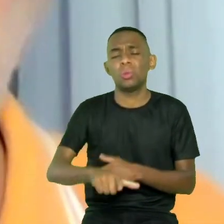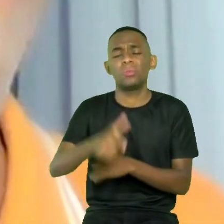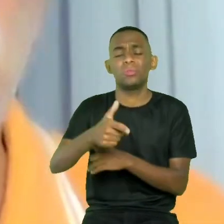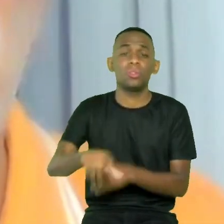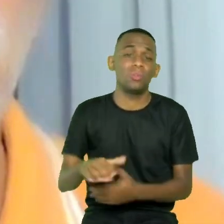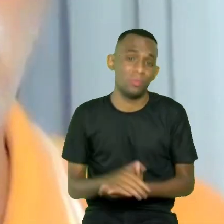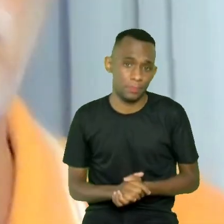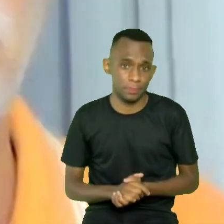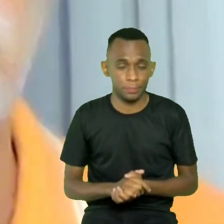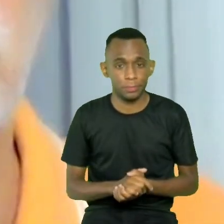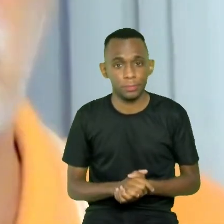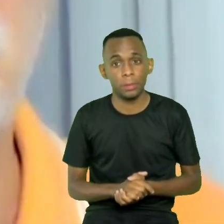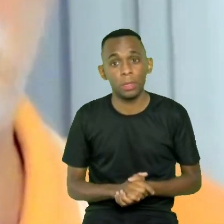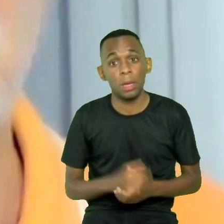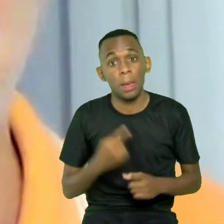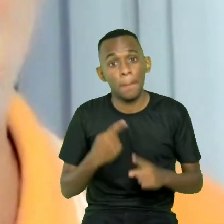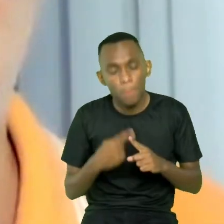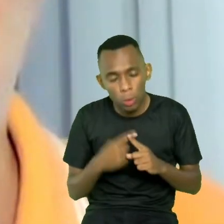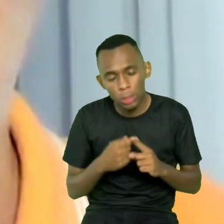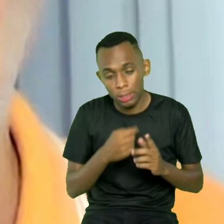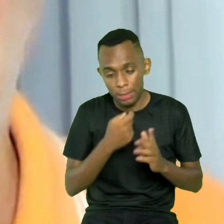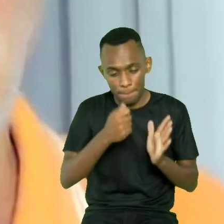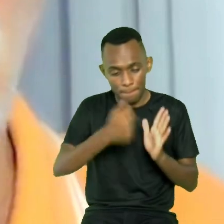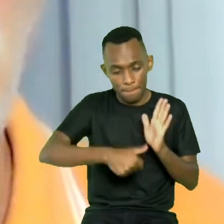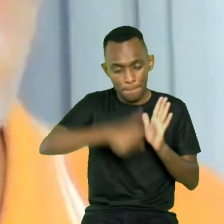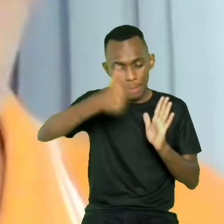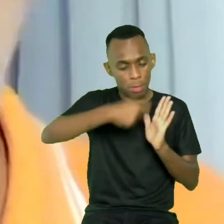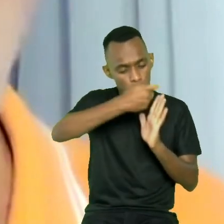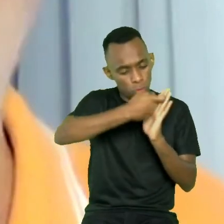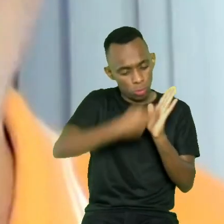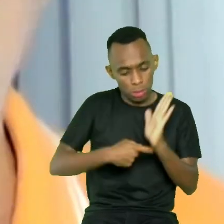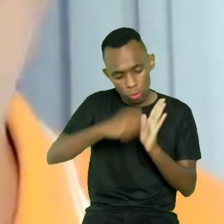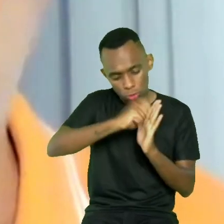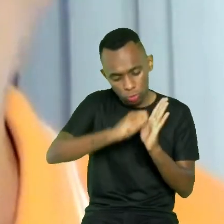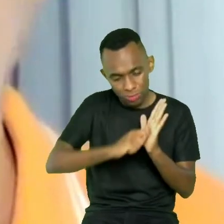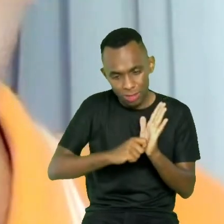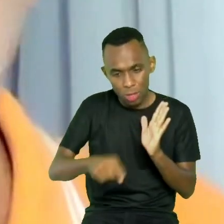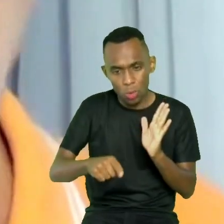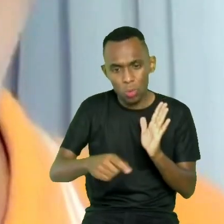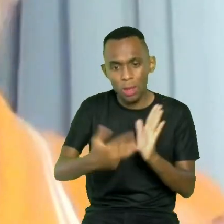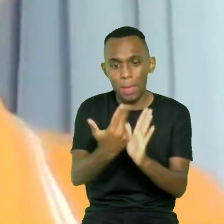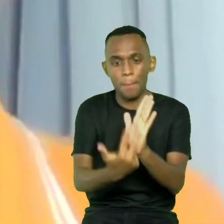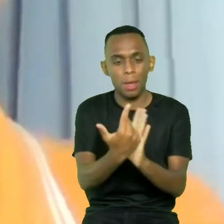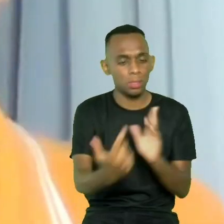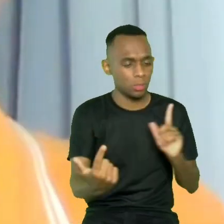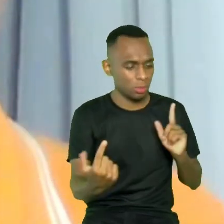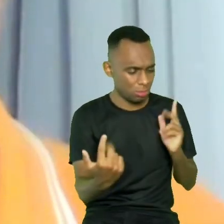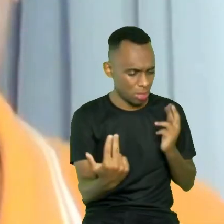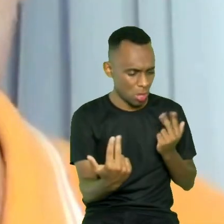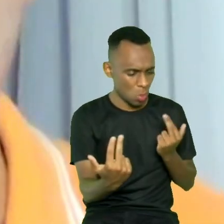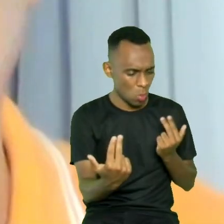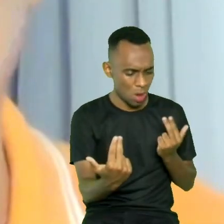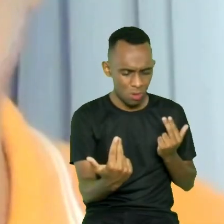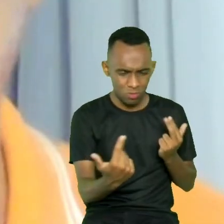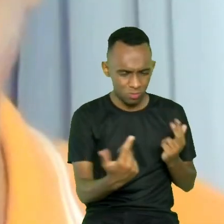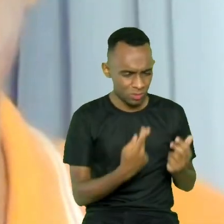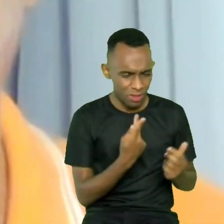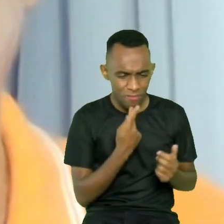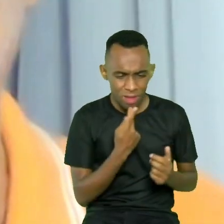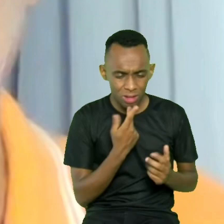Eu, a ilustrar um texto que eu escrevi, eu repeti em imagens aquilo que eu já disse em